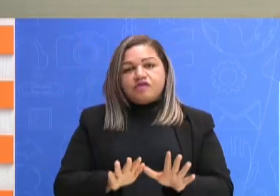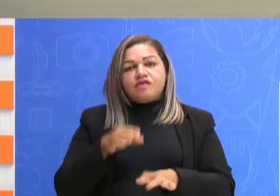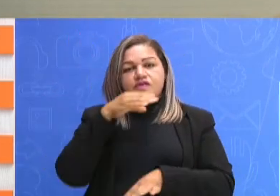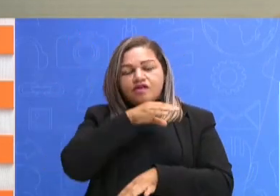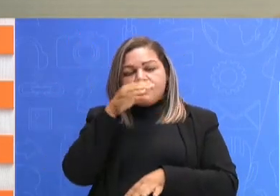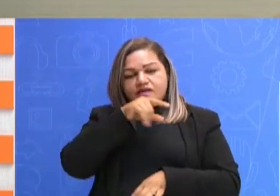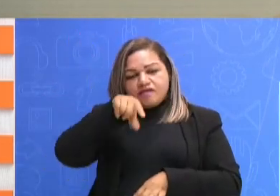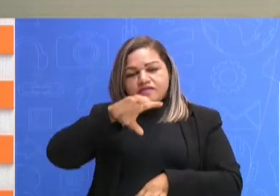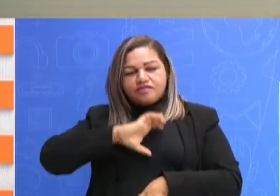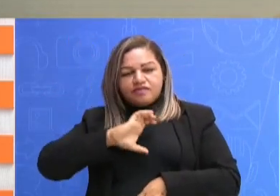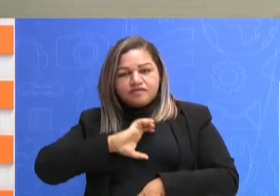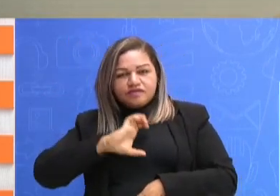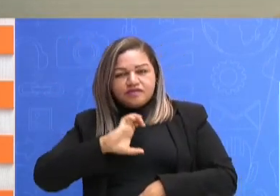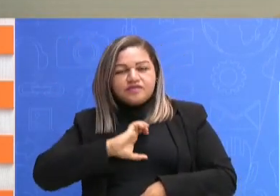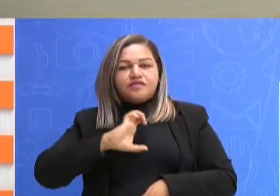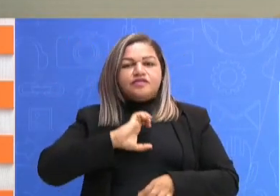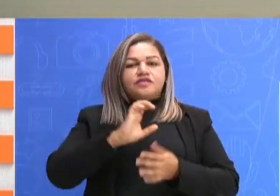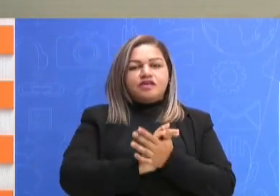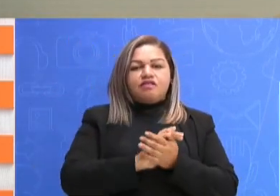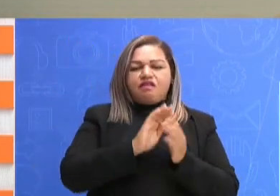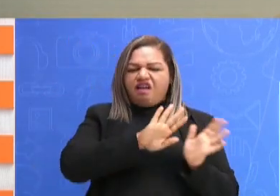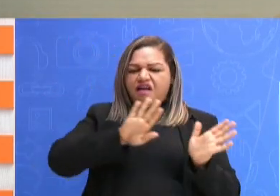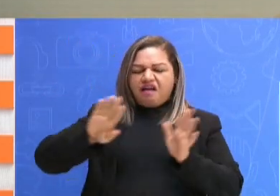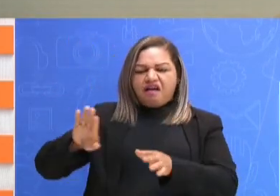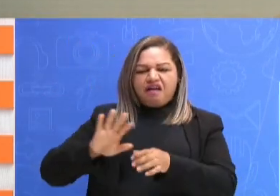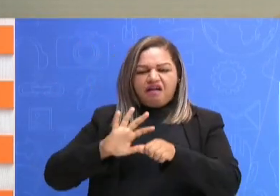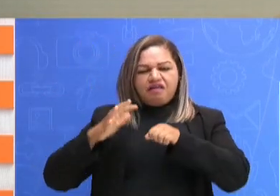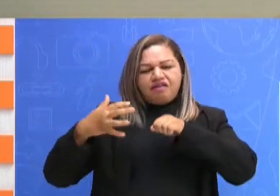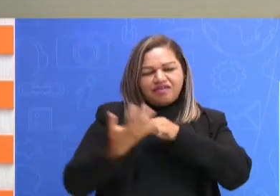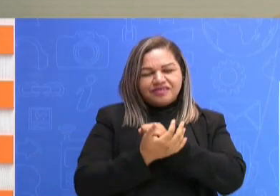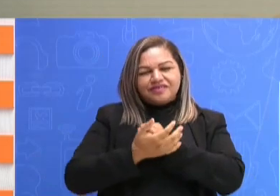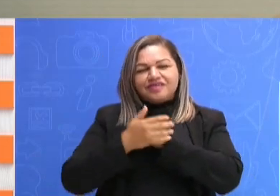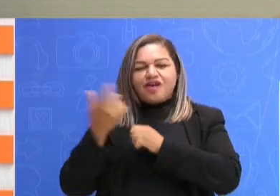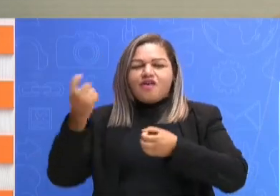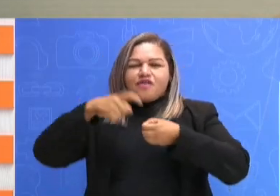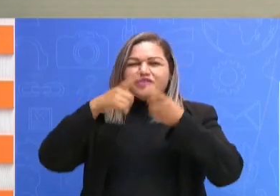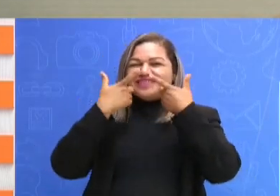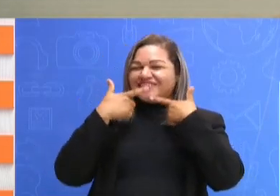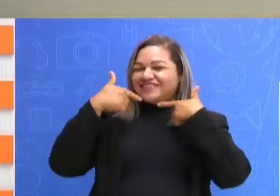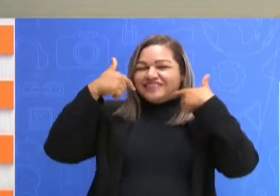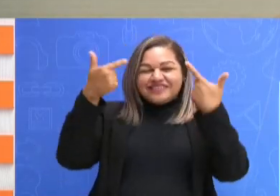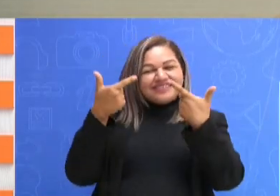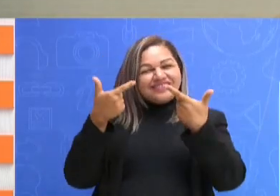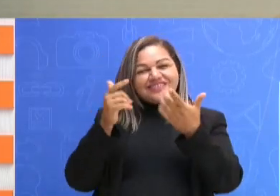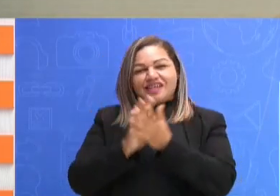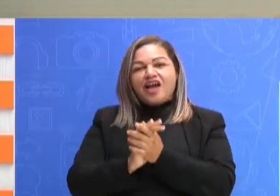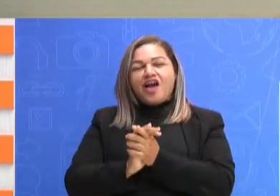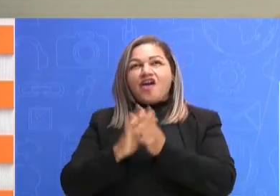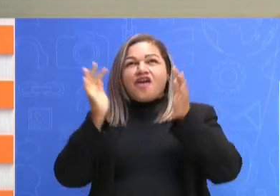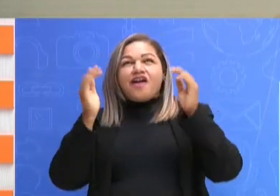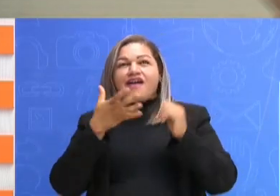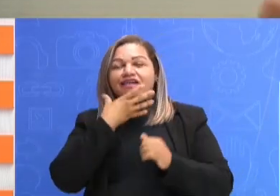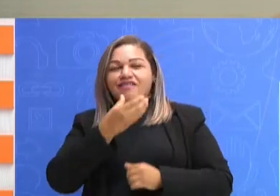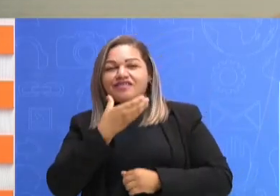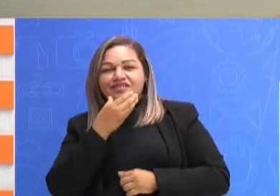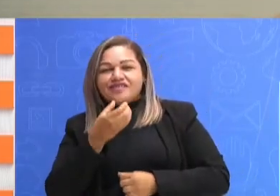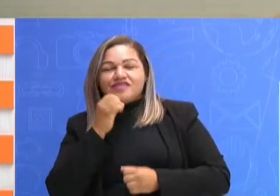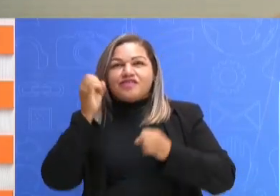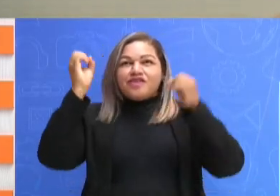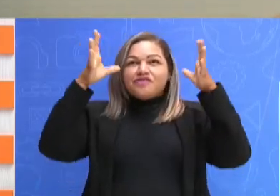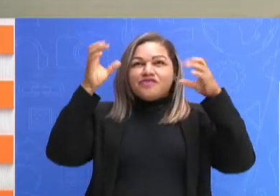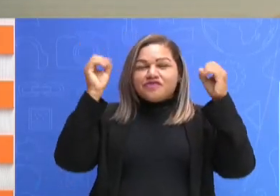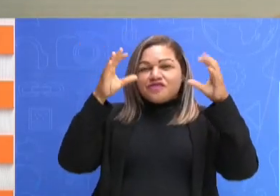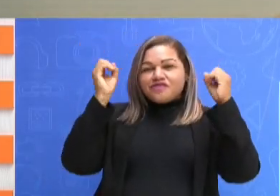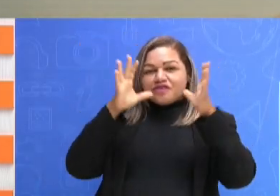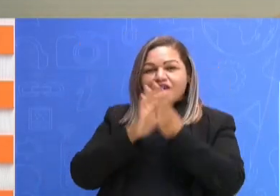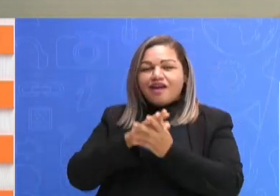logo, logo, a cidade de Caxias vai estar espantando esse vírus, e nós vamos estar voltando a sorrir, a viver o nosso Natal iluminado, ao nosso aniversário da cidade,